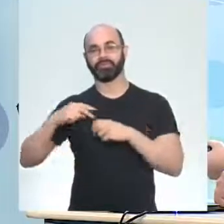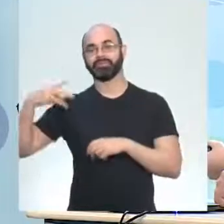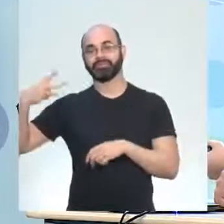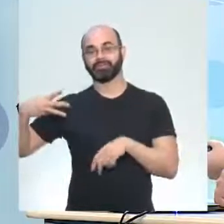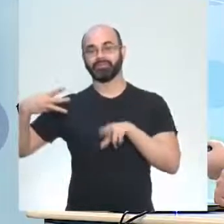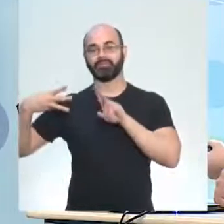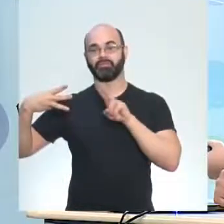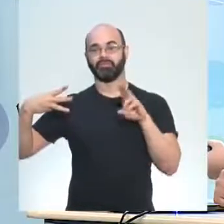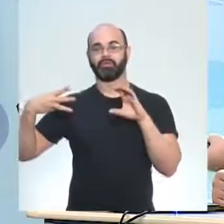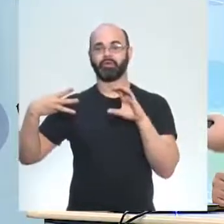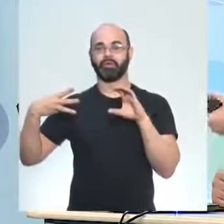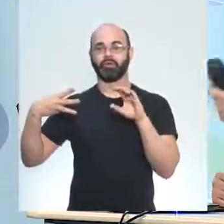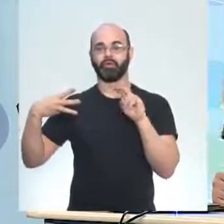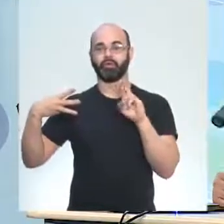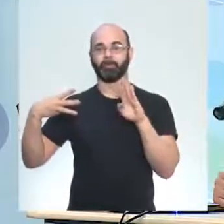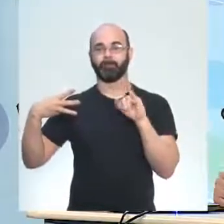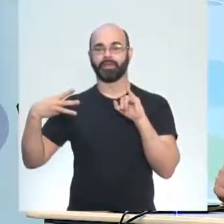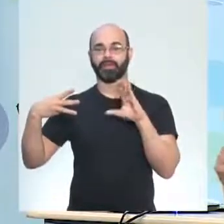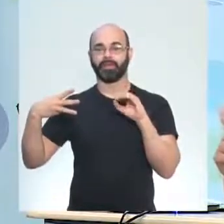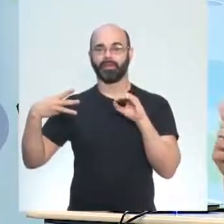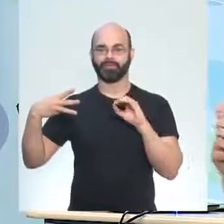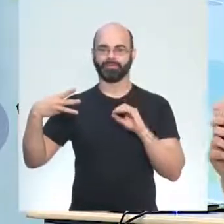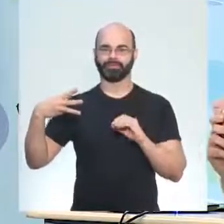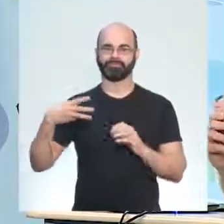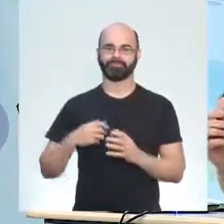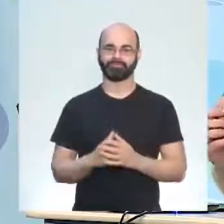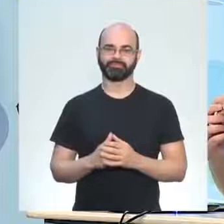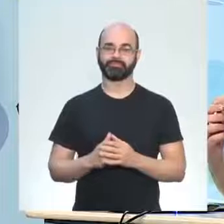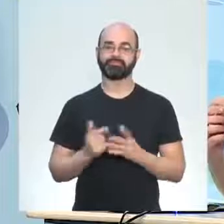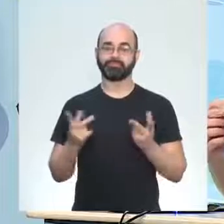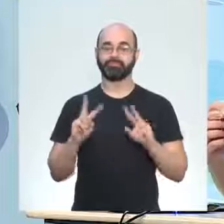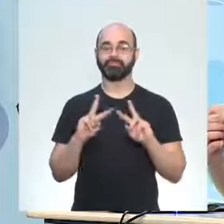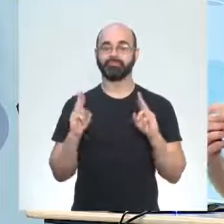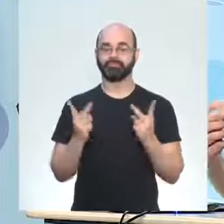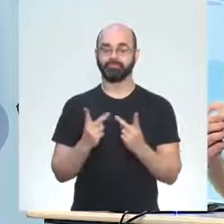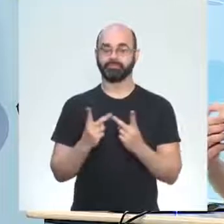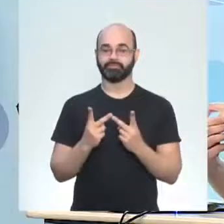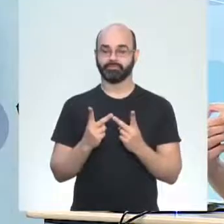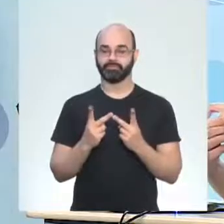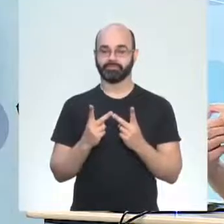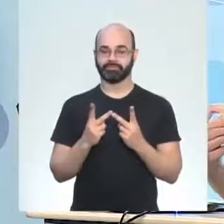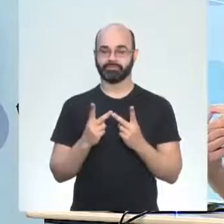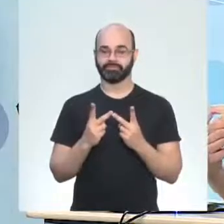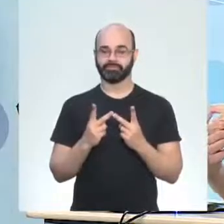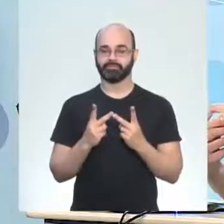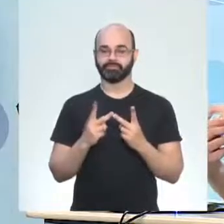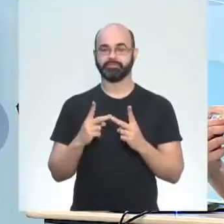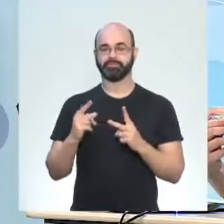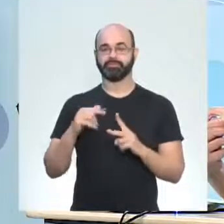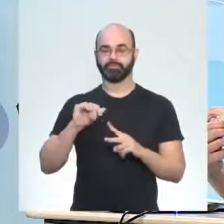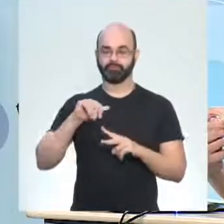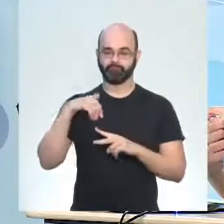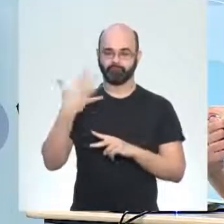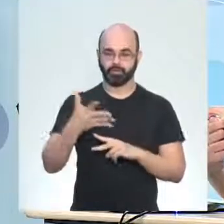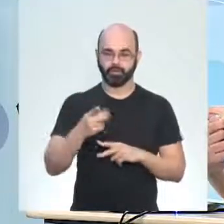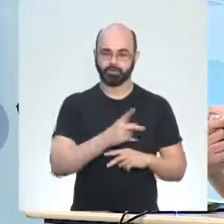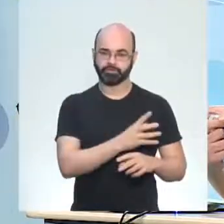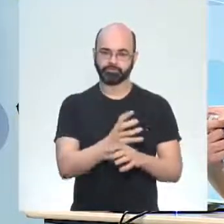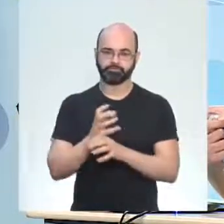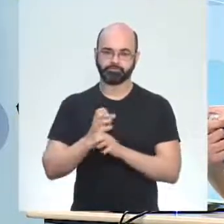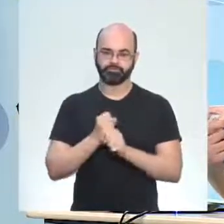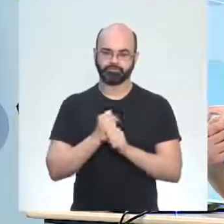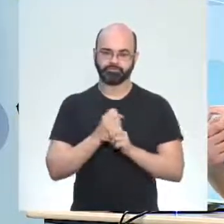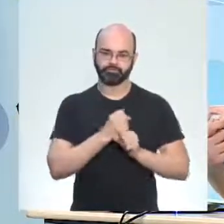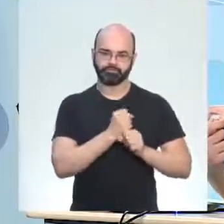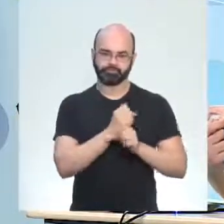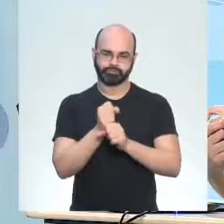dimensões da figura. Tá certo? Então, para calcular o volume, a gente calcula as dimensões externas e a